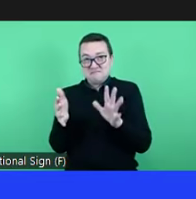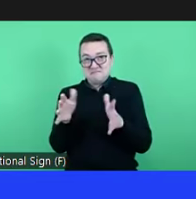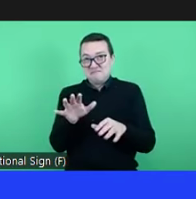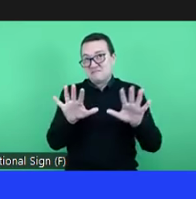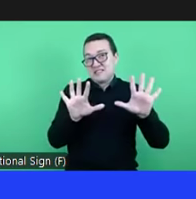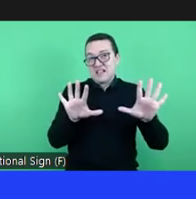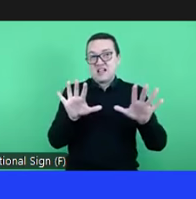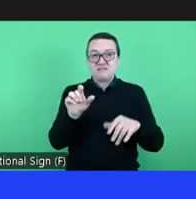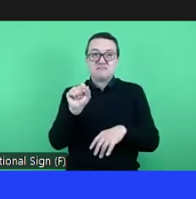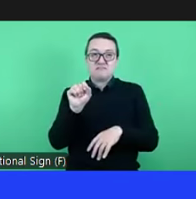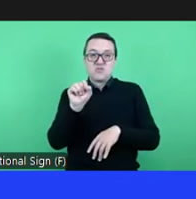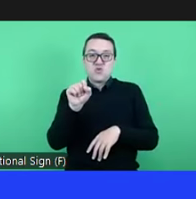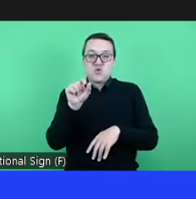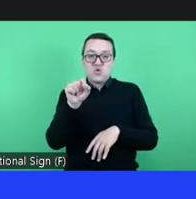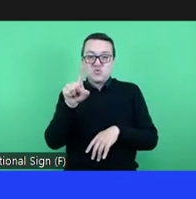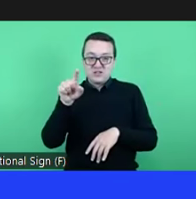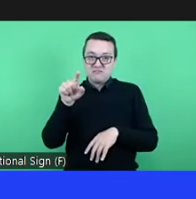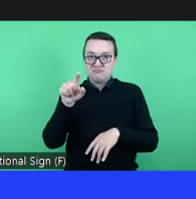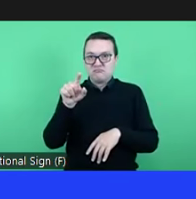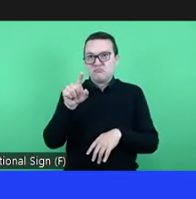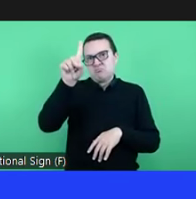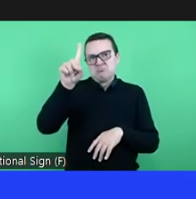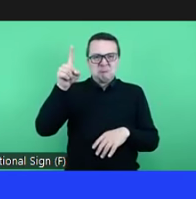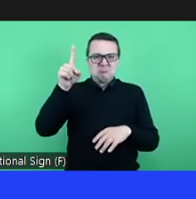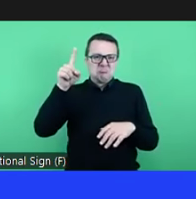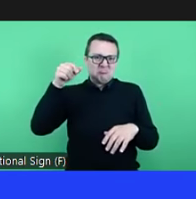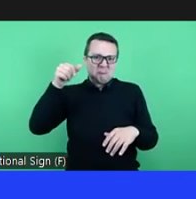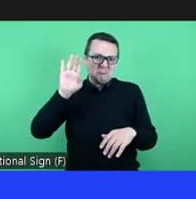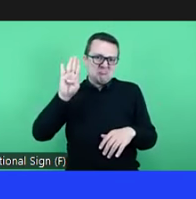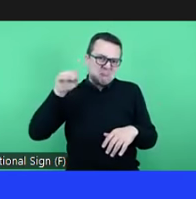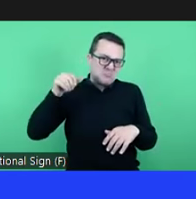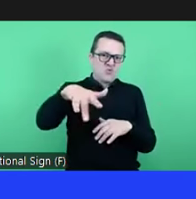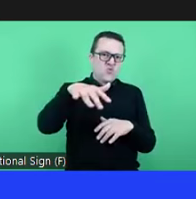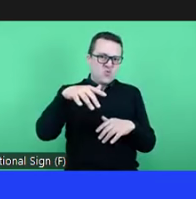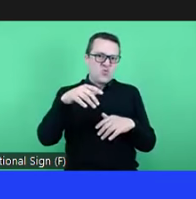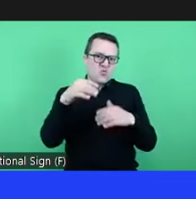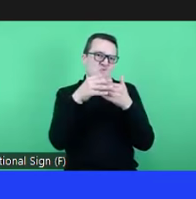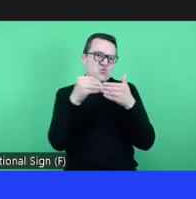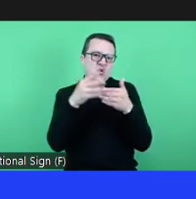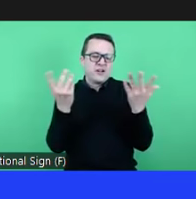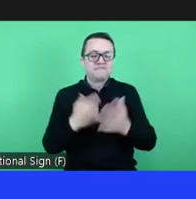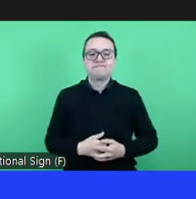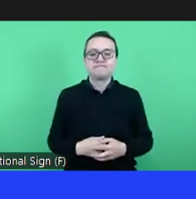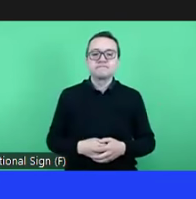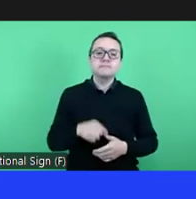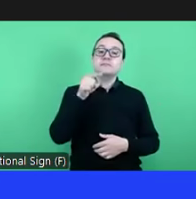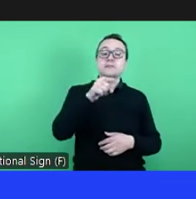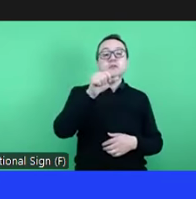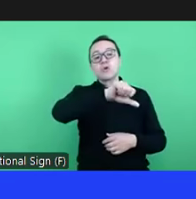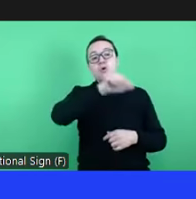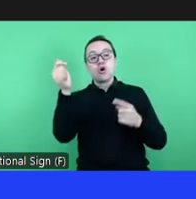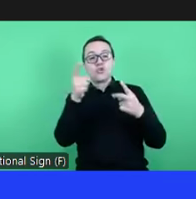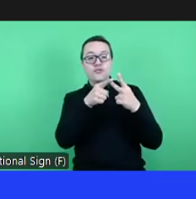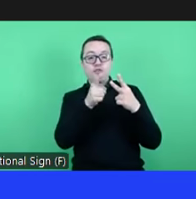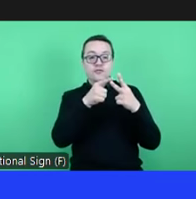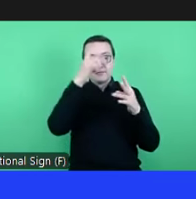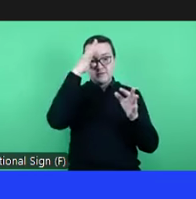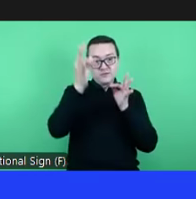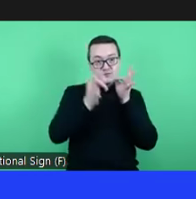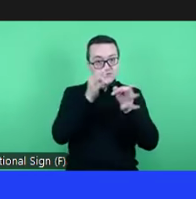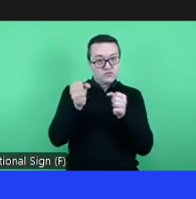aí a billion gente reais, which tem is uma about outra estratégia muito importante, que é para tratar $12 das questões de billion. atenção especializada, que é